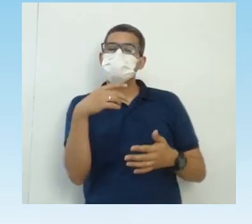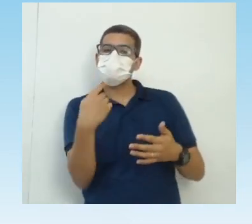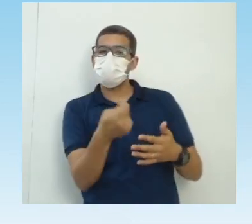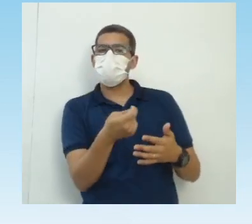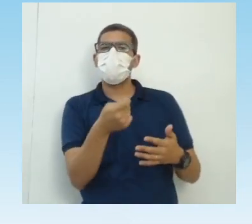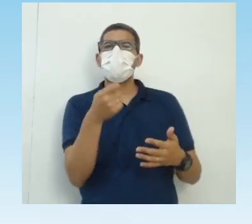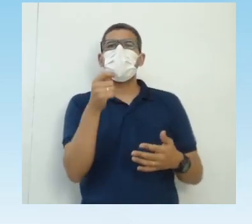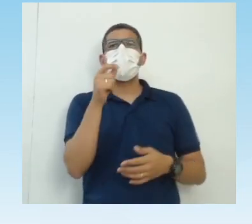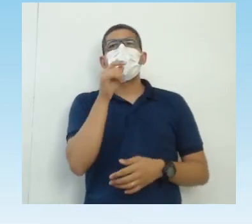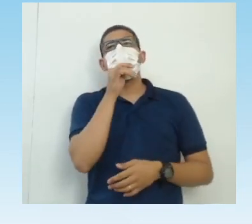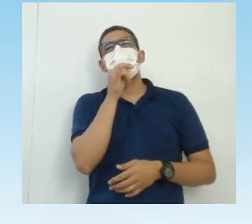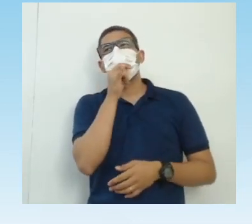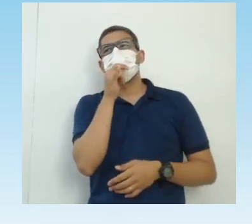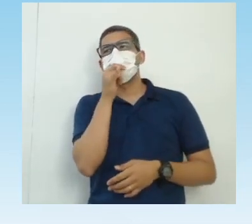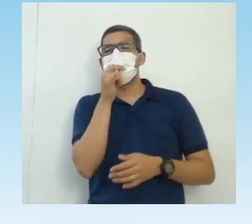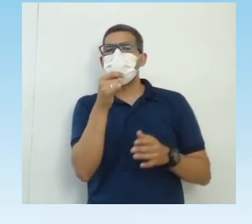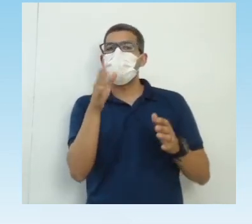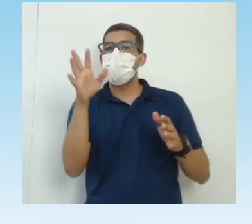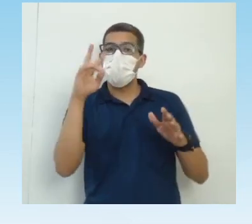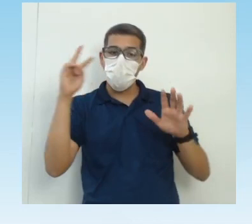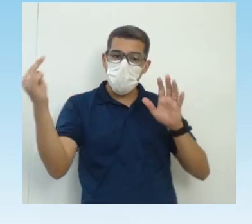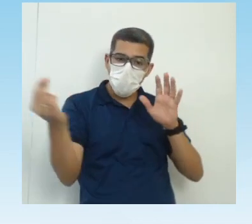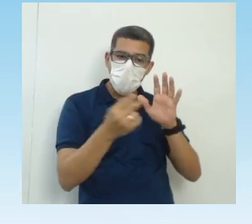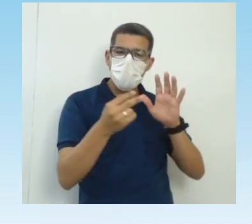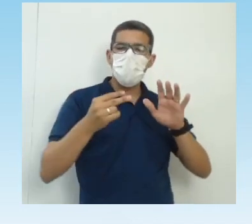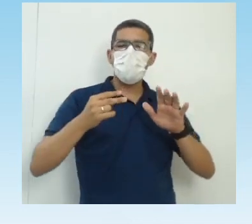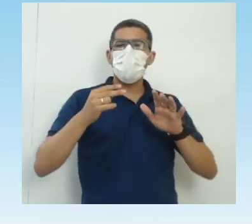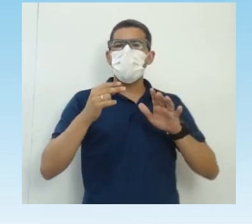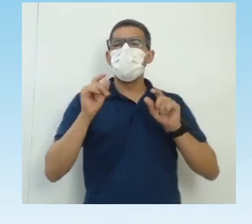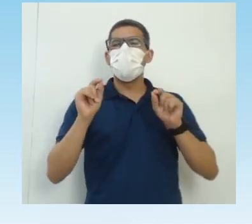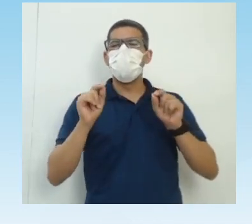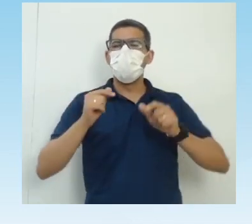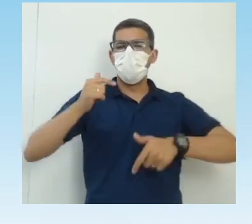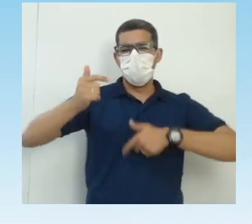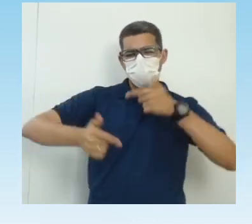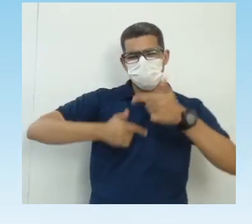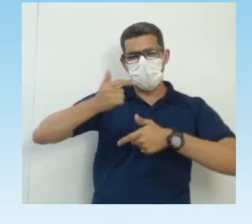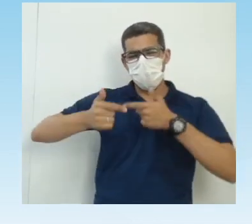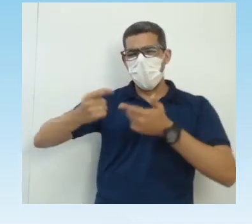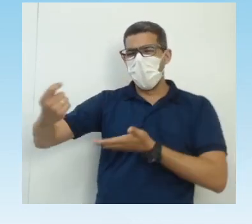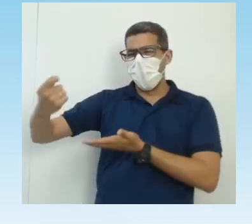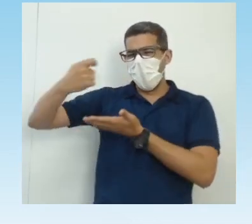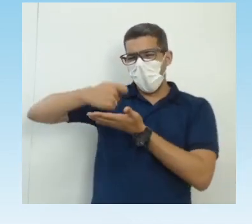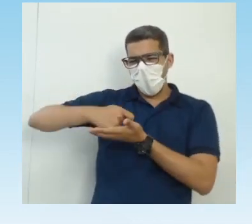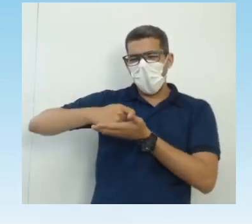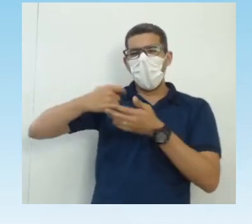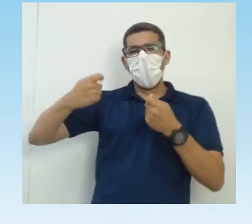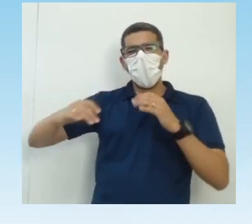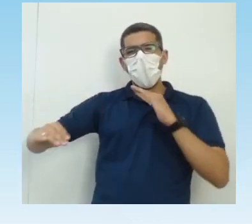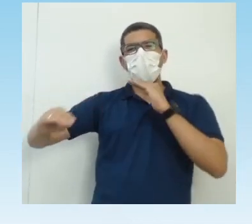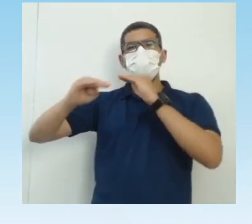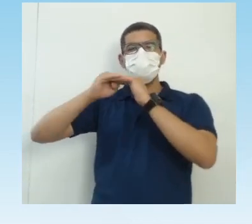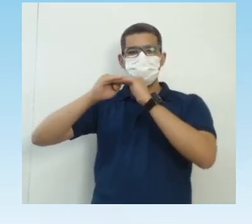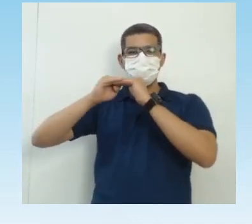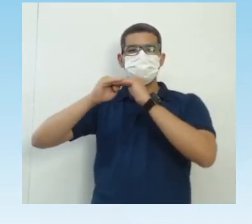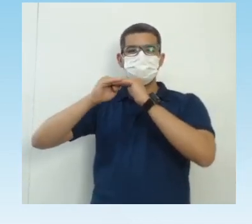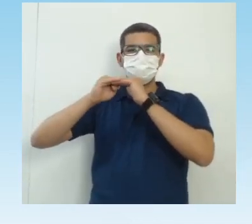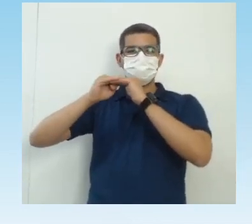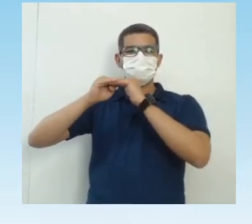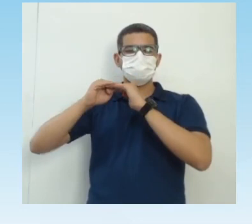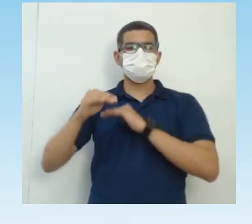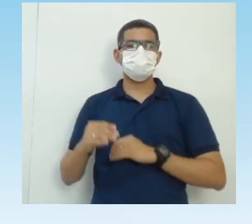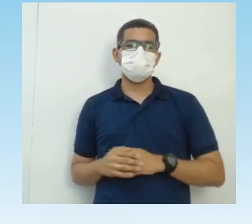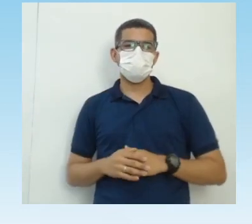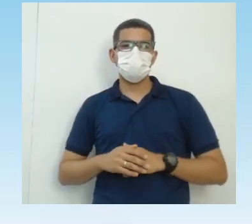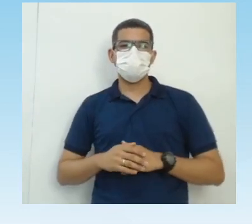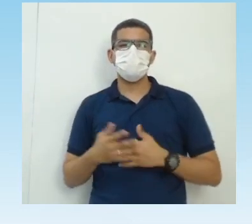esse fator de que o valor do seu trabalho ele é pago por uma questão, um X de questão, e quando você